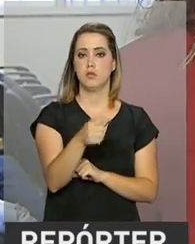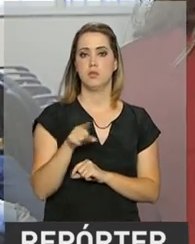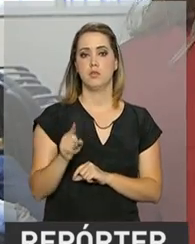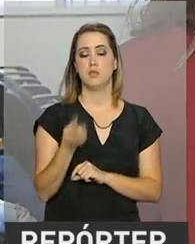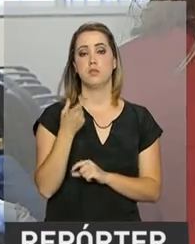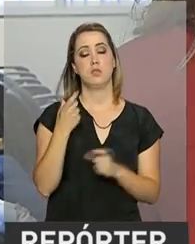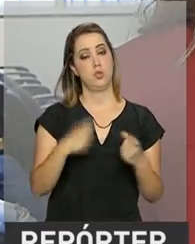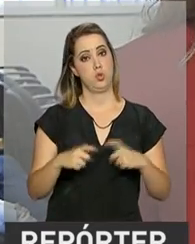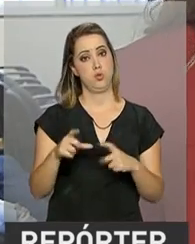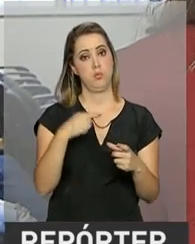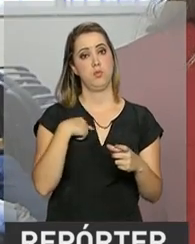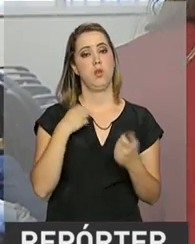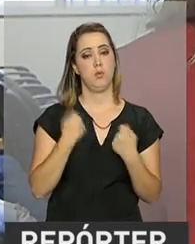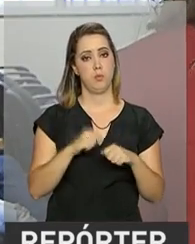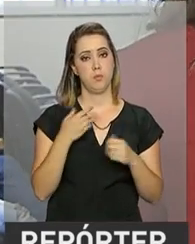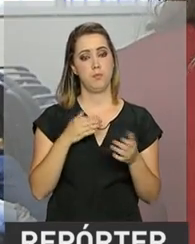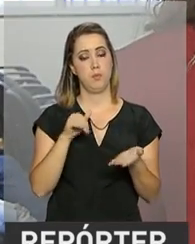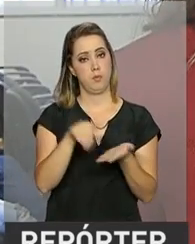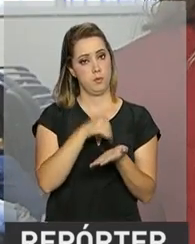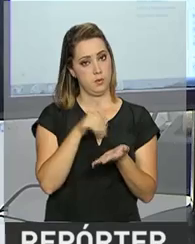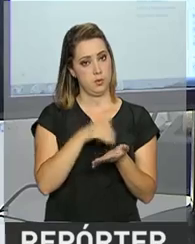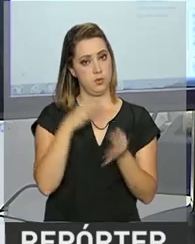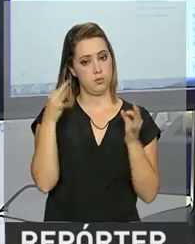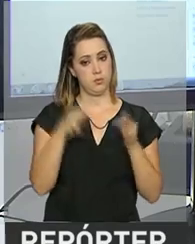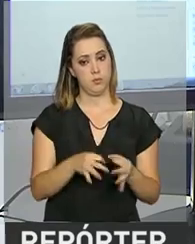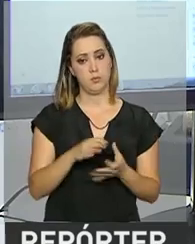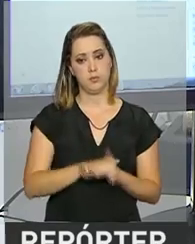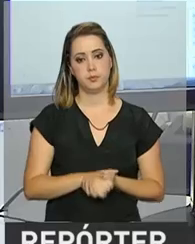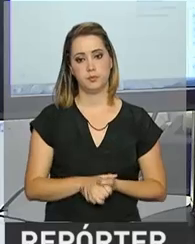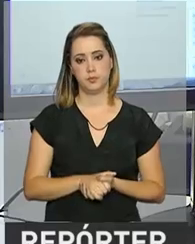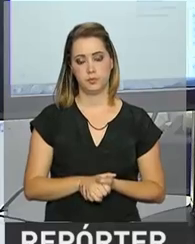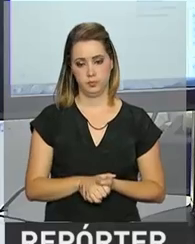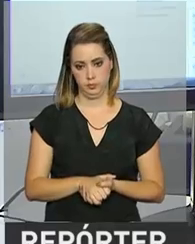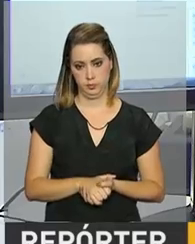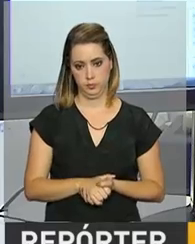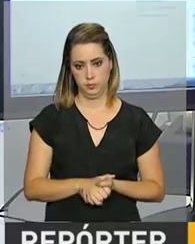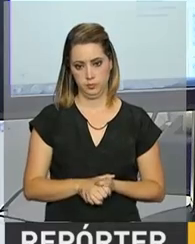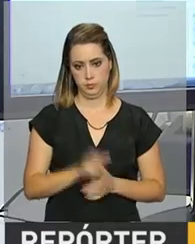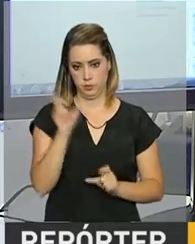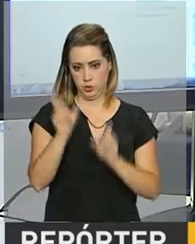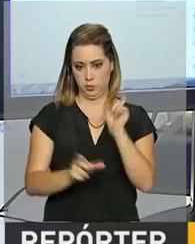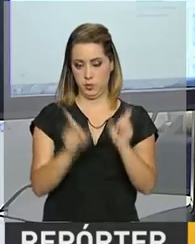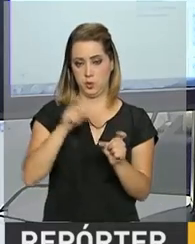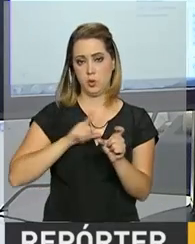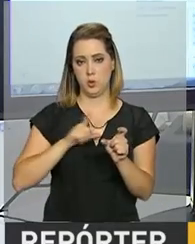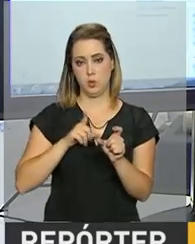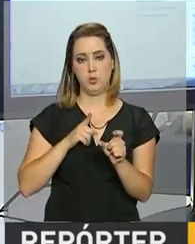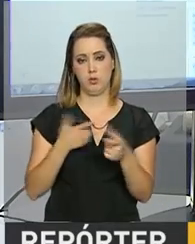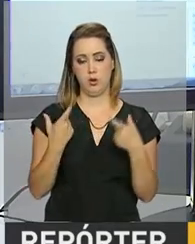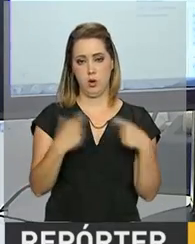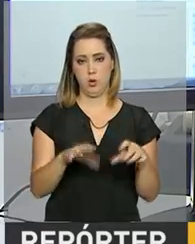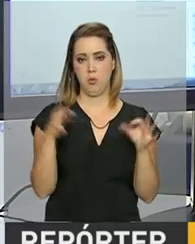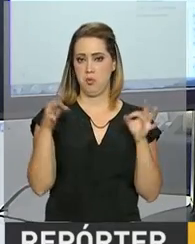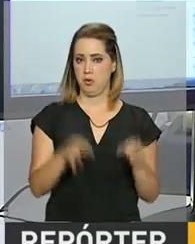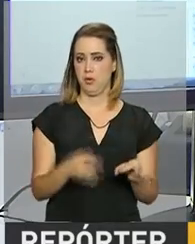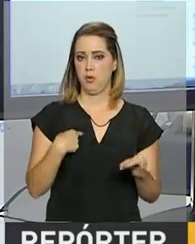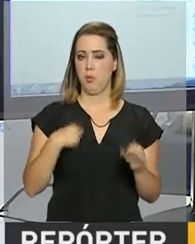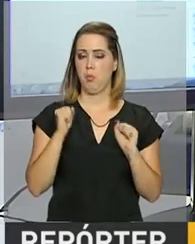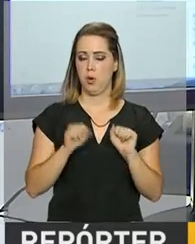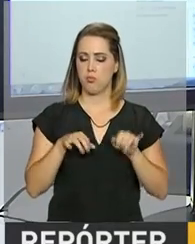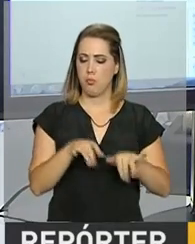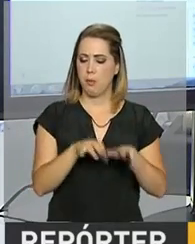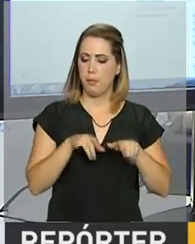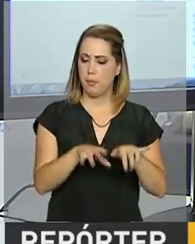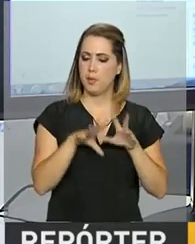no portal para preenchimento imediato. O trabalhador vai ter lá o espaço dele, onde ele vai poder fazer um